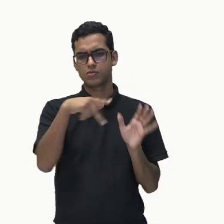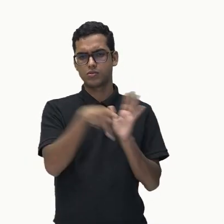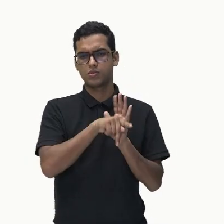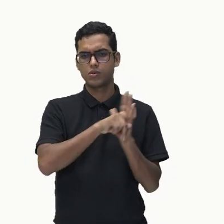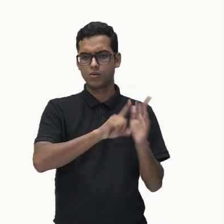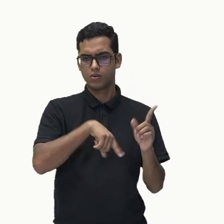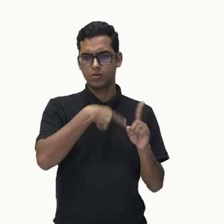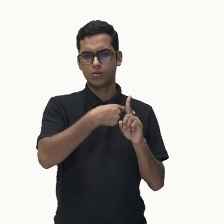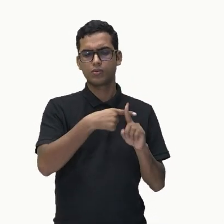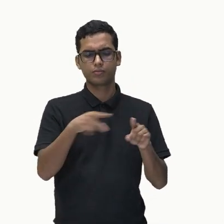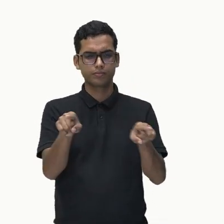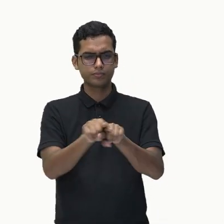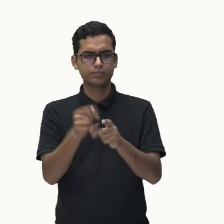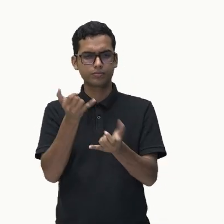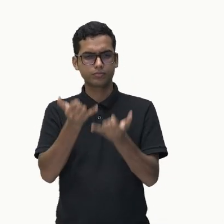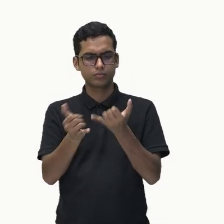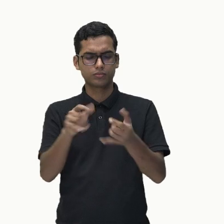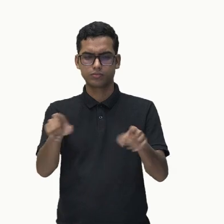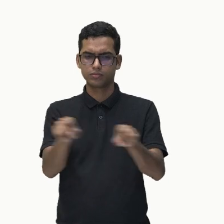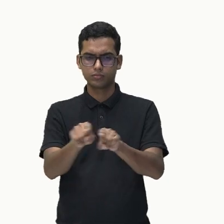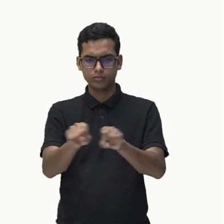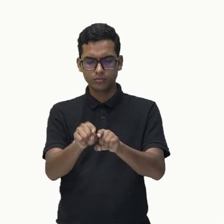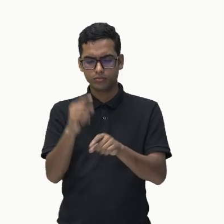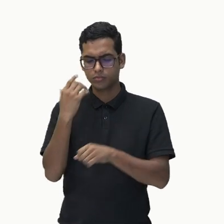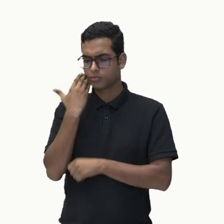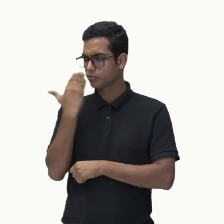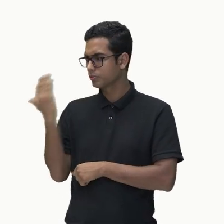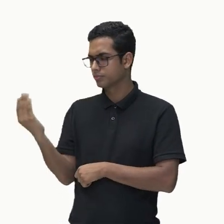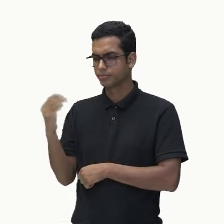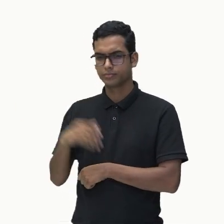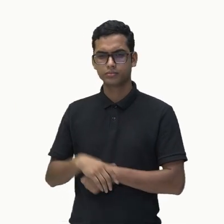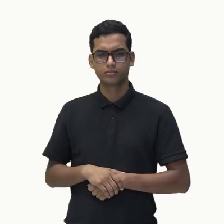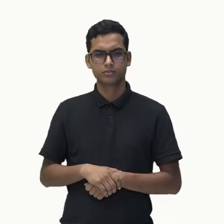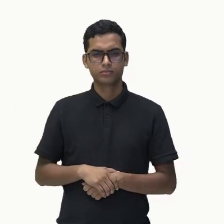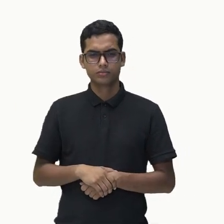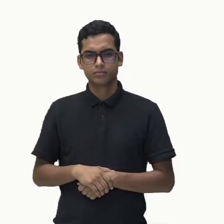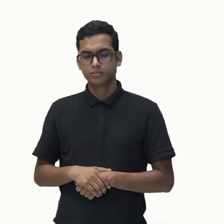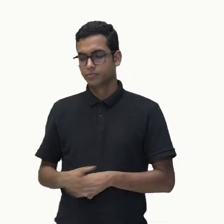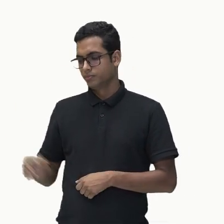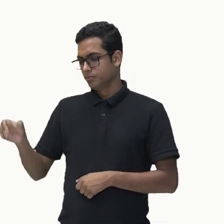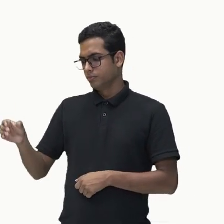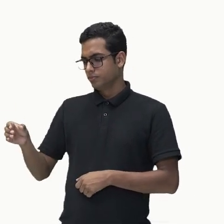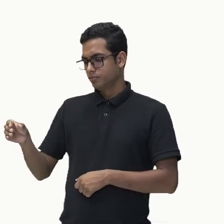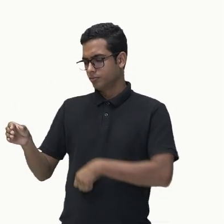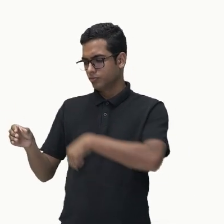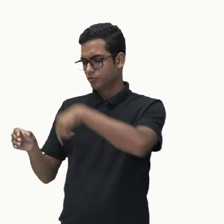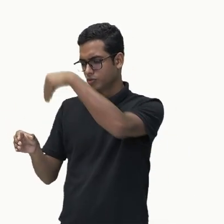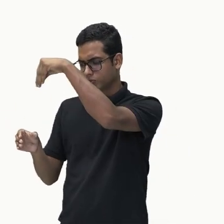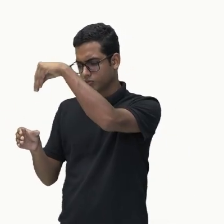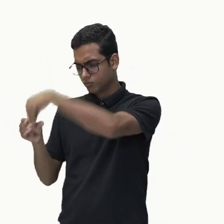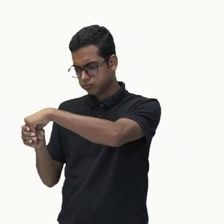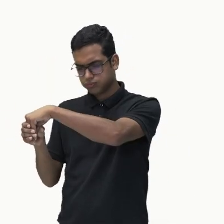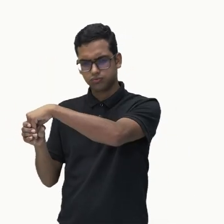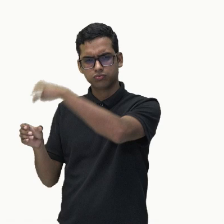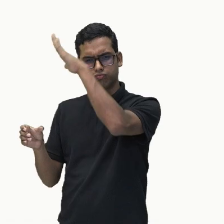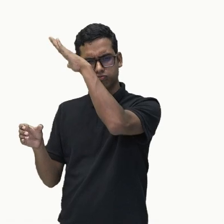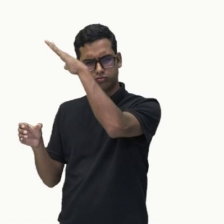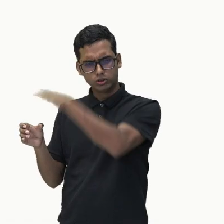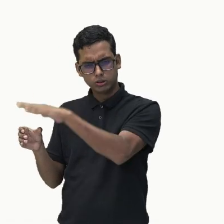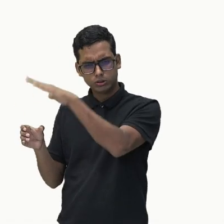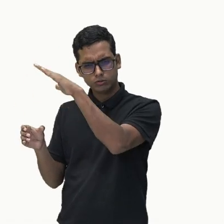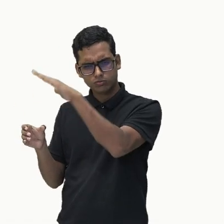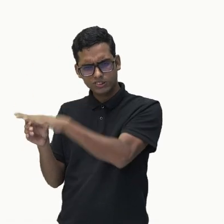de pressão. A pressão que vem para cá, ó, a pressão que está aqui, ela é